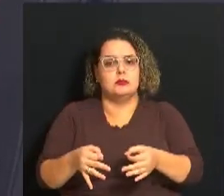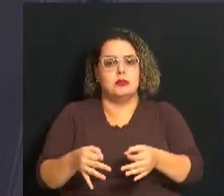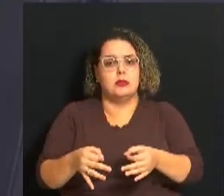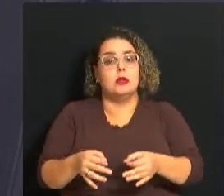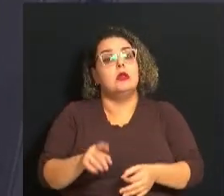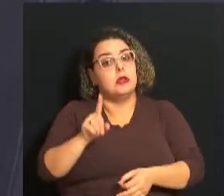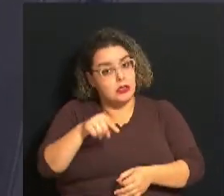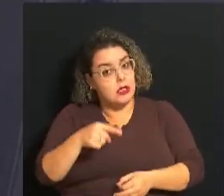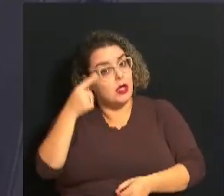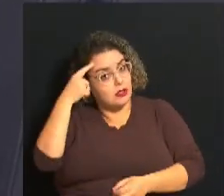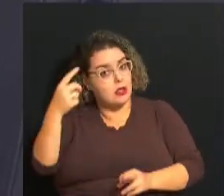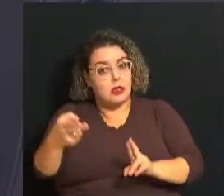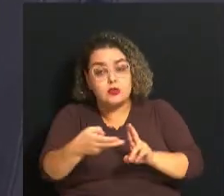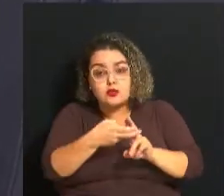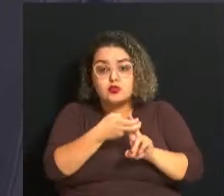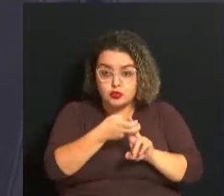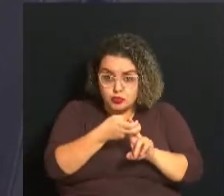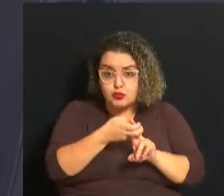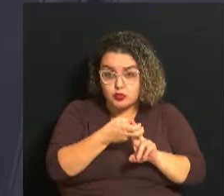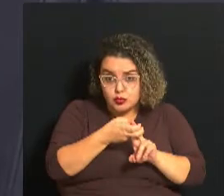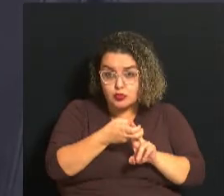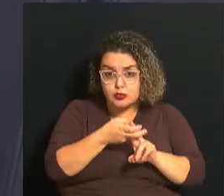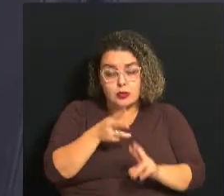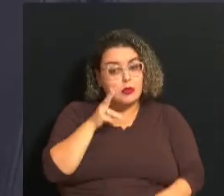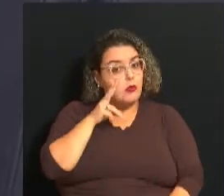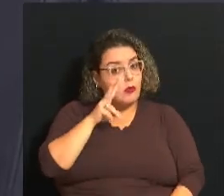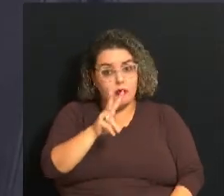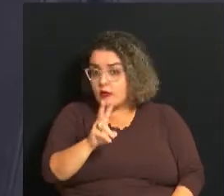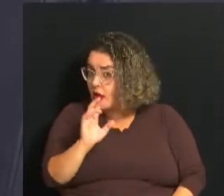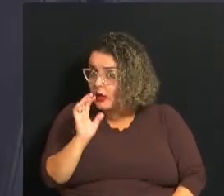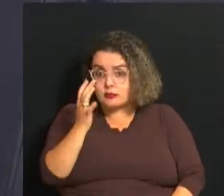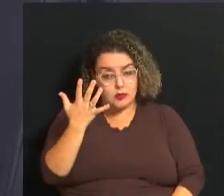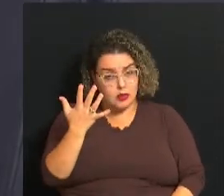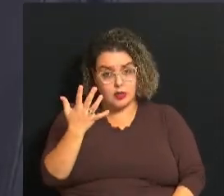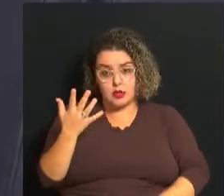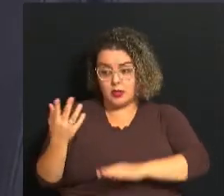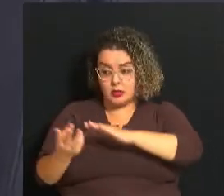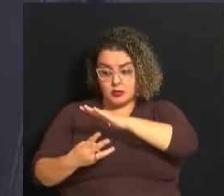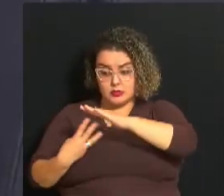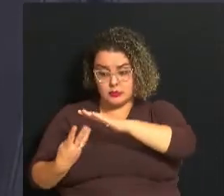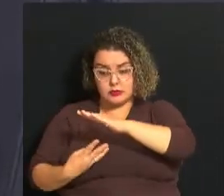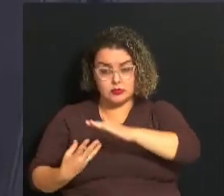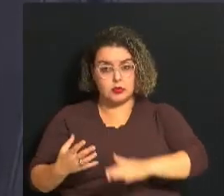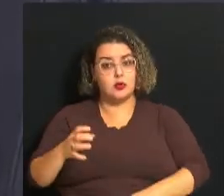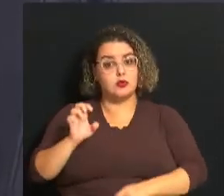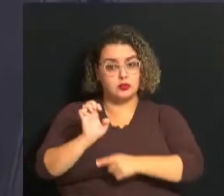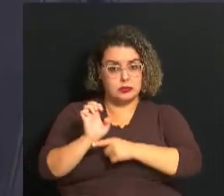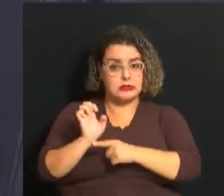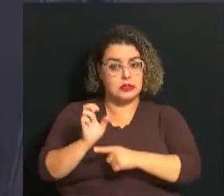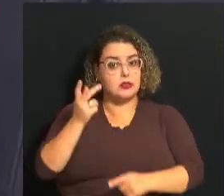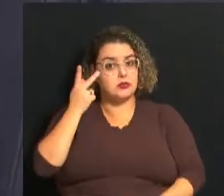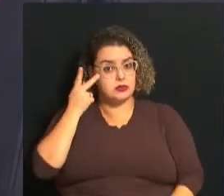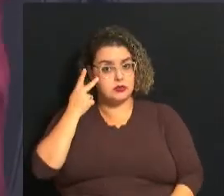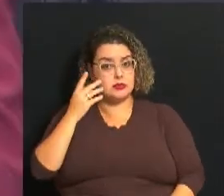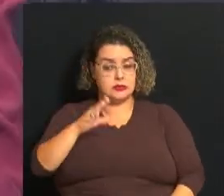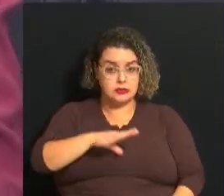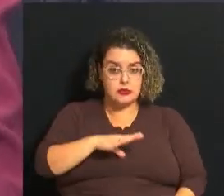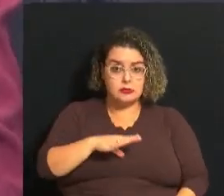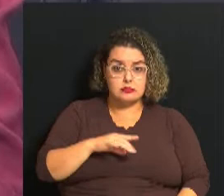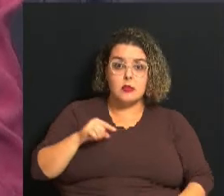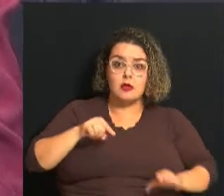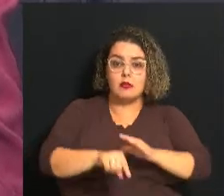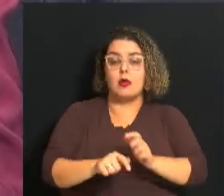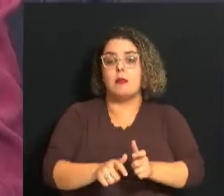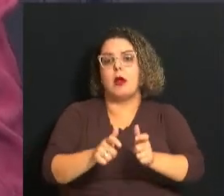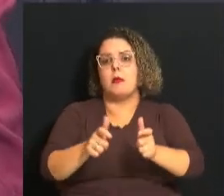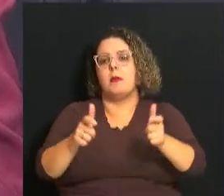SUS eu não estamos vendo hoje isso acontecer e a terceirização da saúde no Estado de São Paulo e nos municípios avança cada